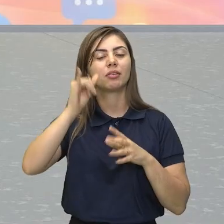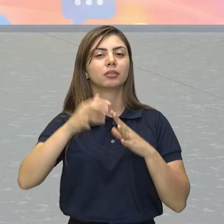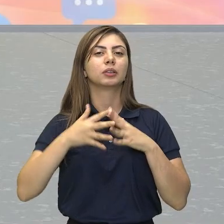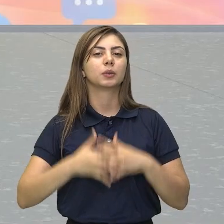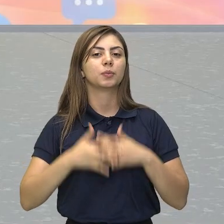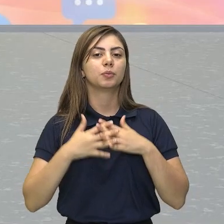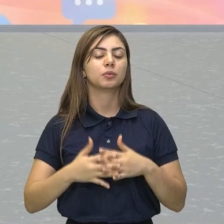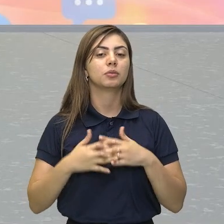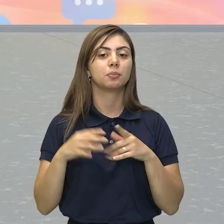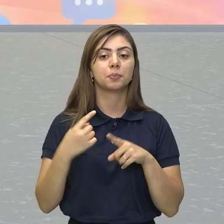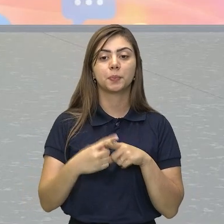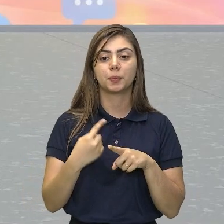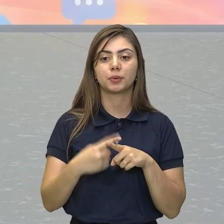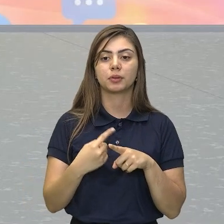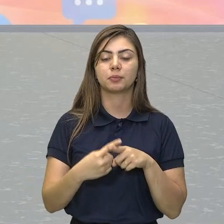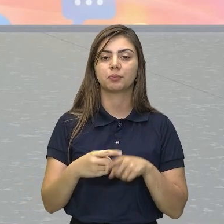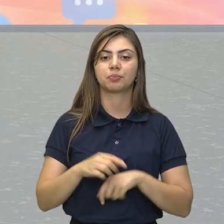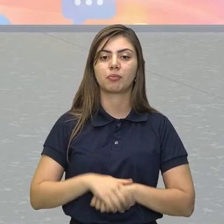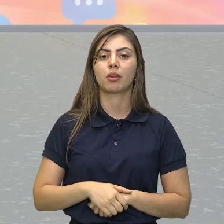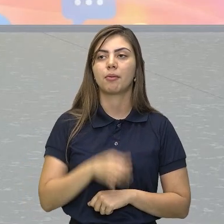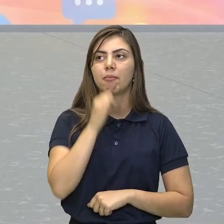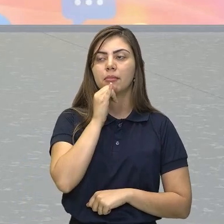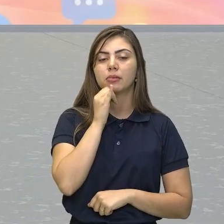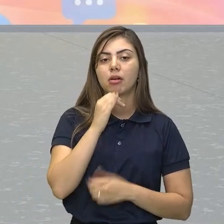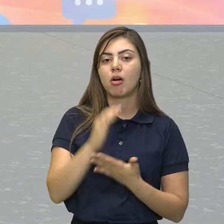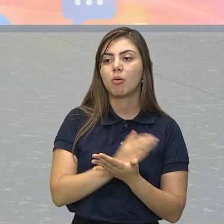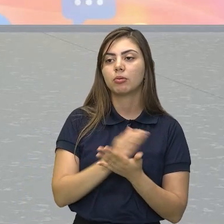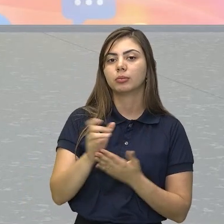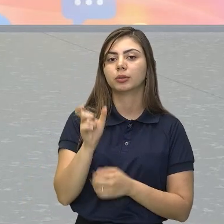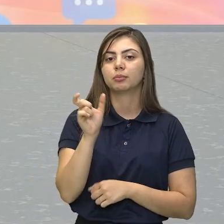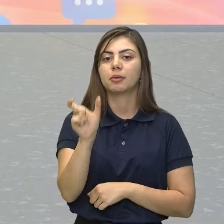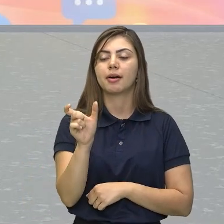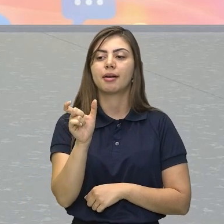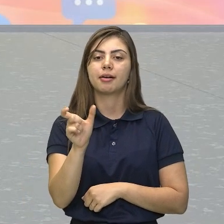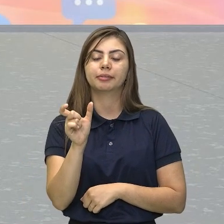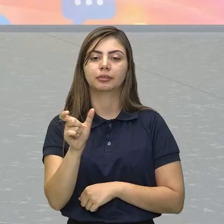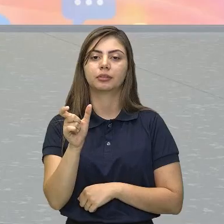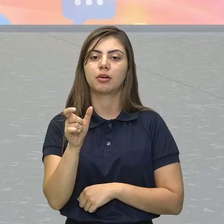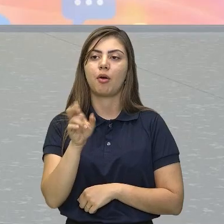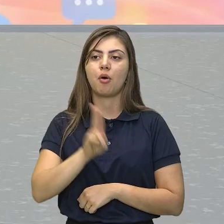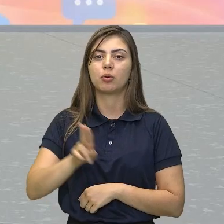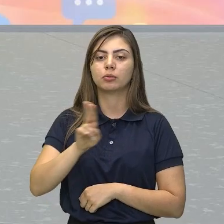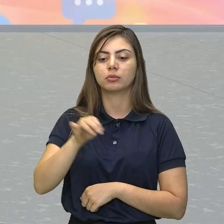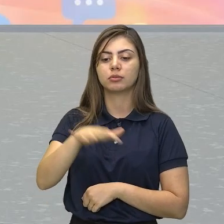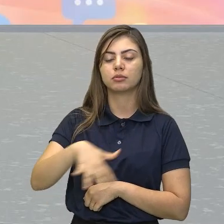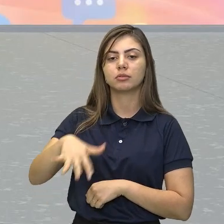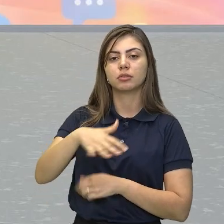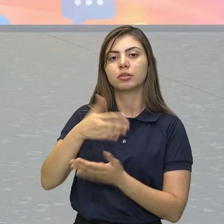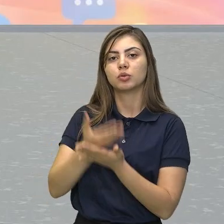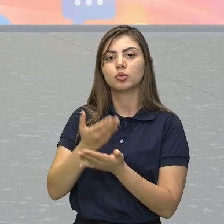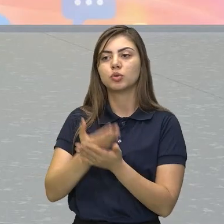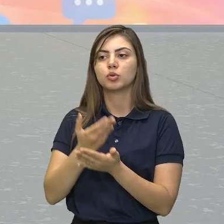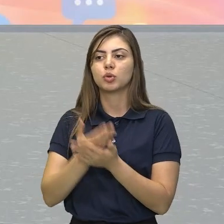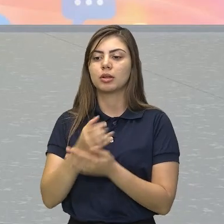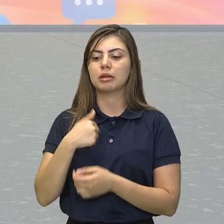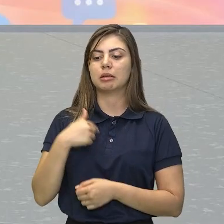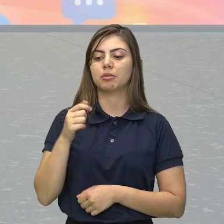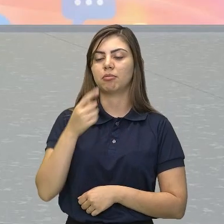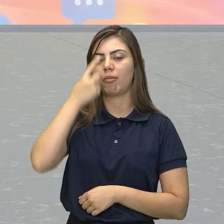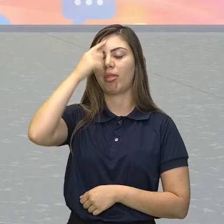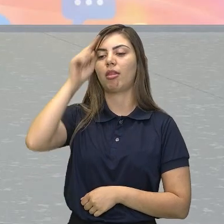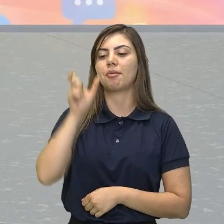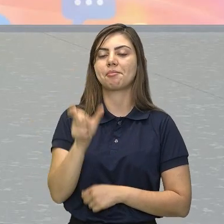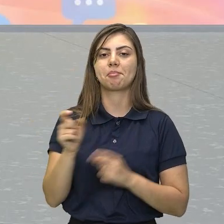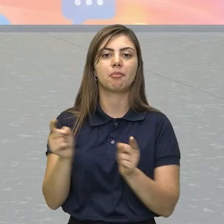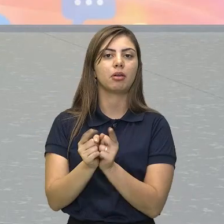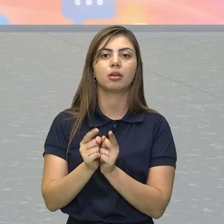não posso, por exemplo, abreviar palavras em um trabalho de aula, não posso utilizar essas